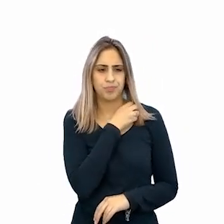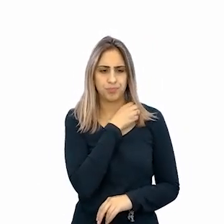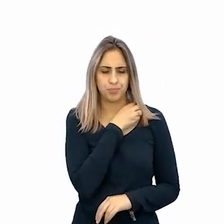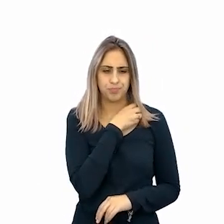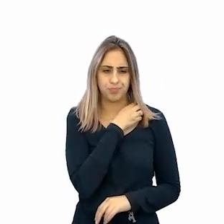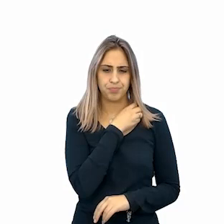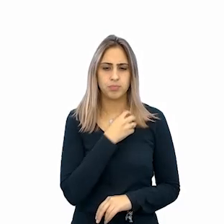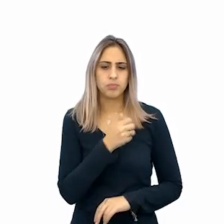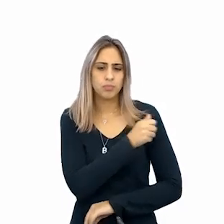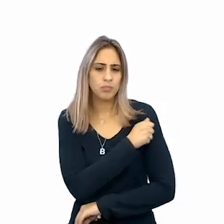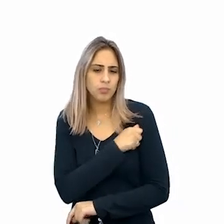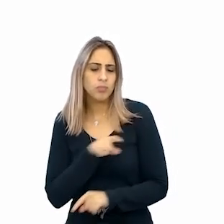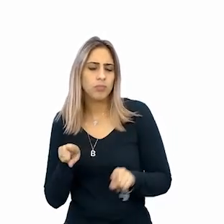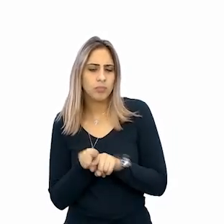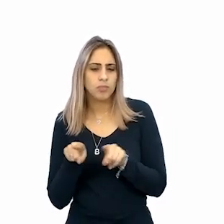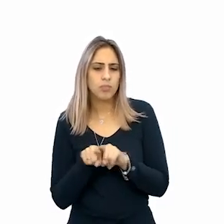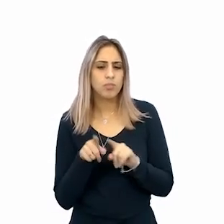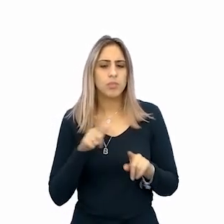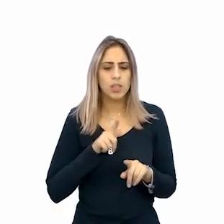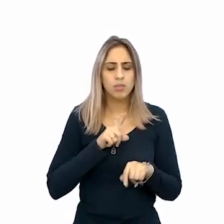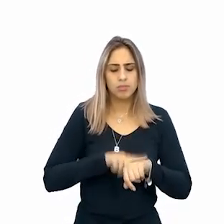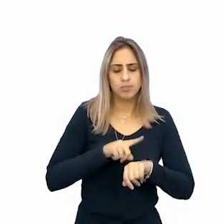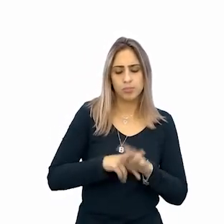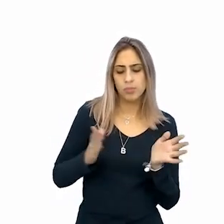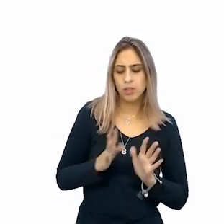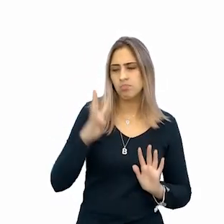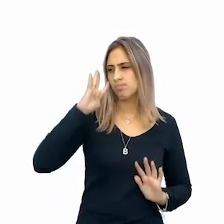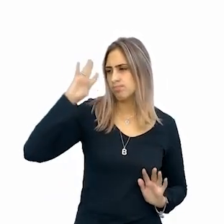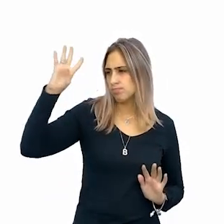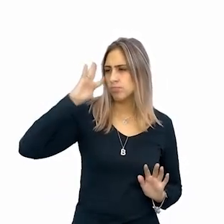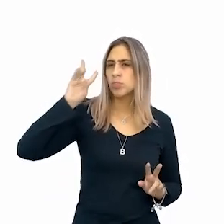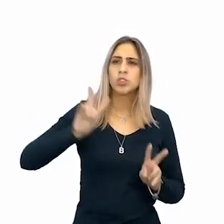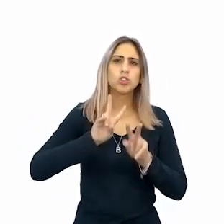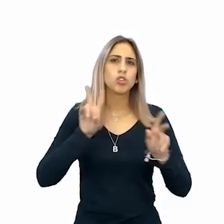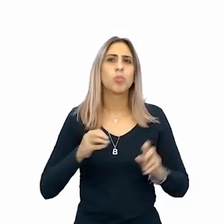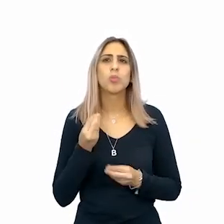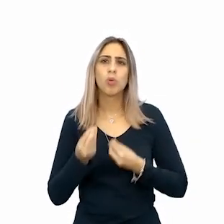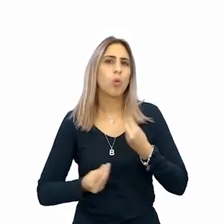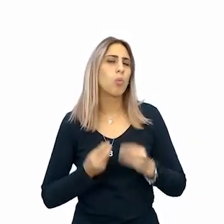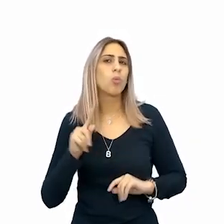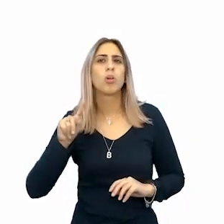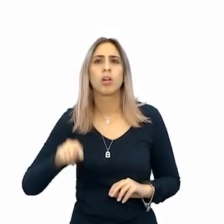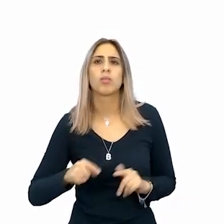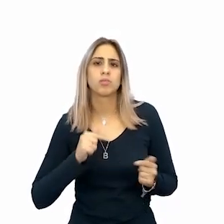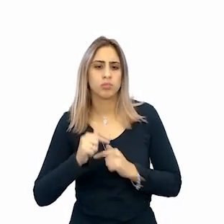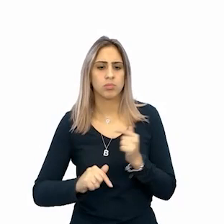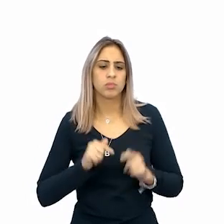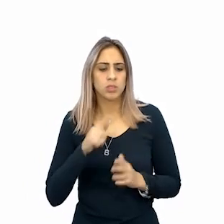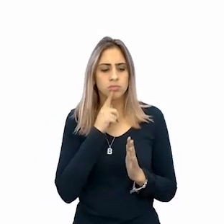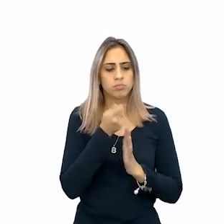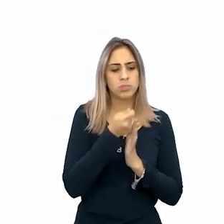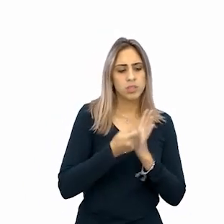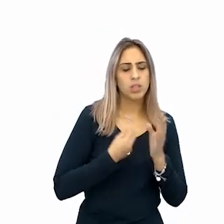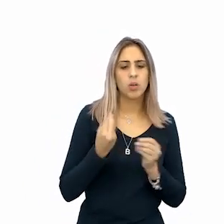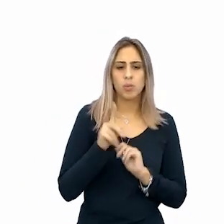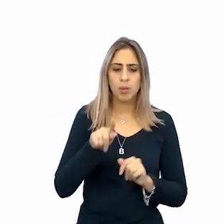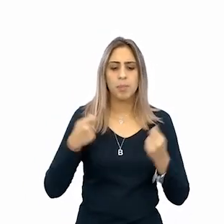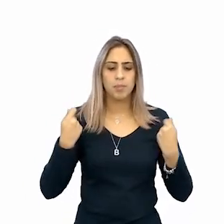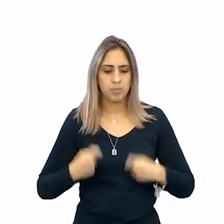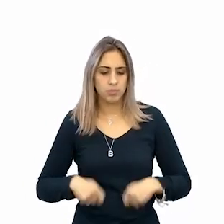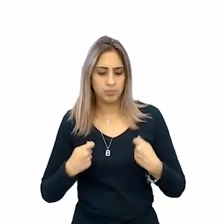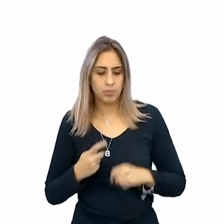estudantes também contarão com momentos para refletir sobre o funcionamento do sistema de escrita quando